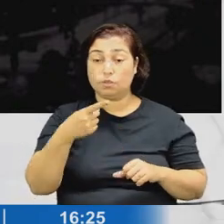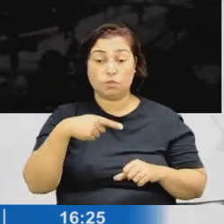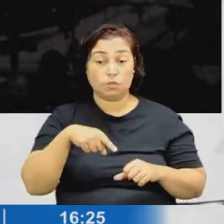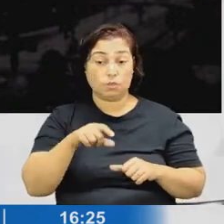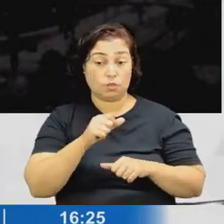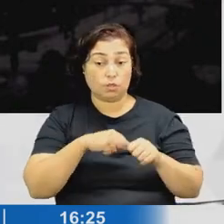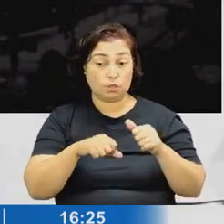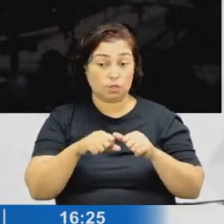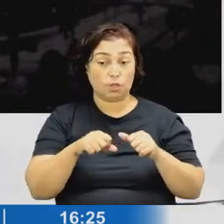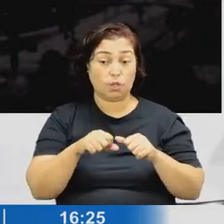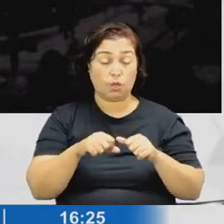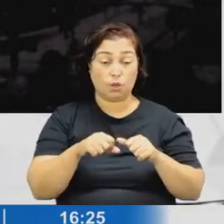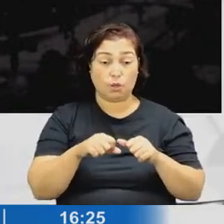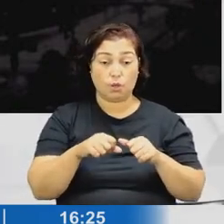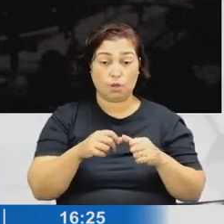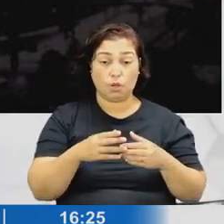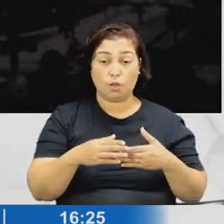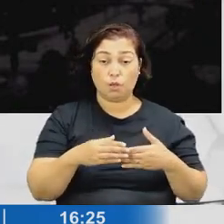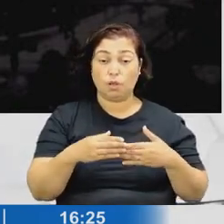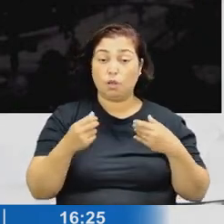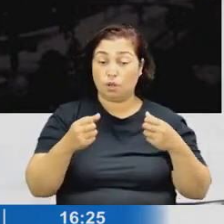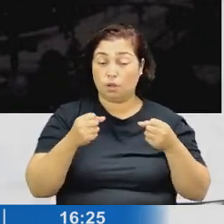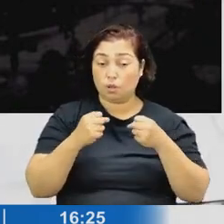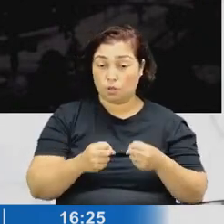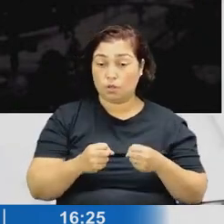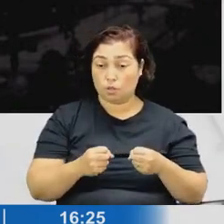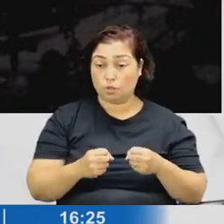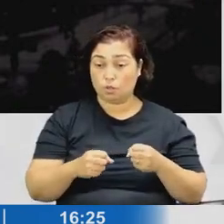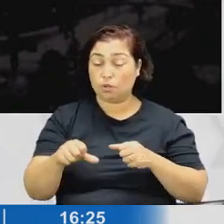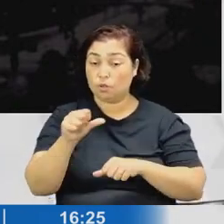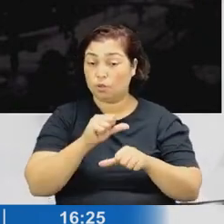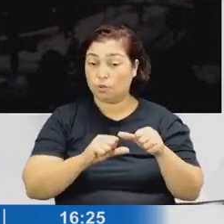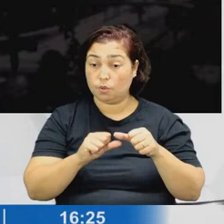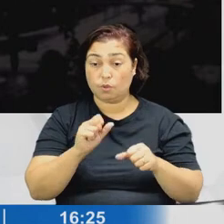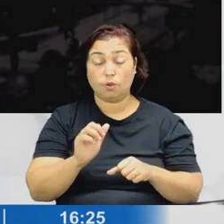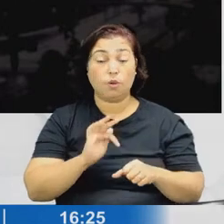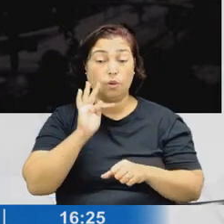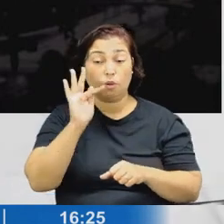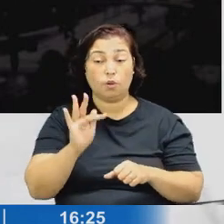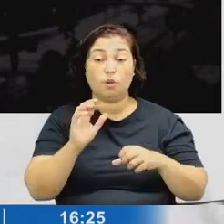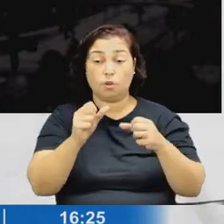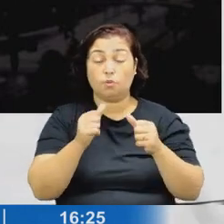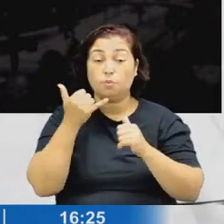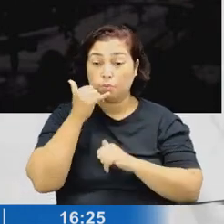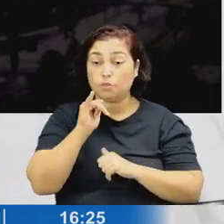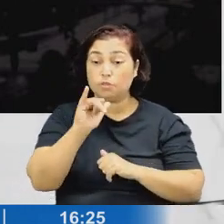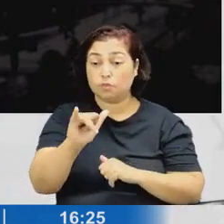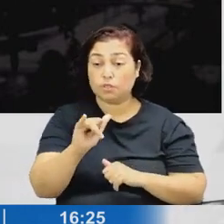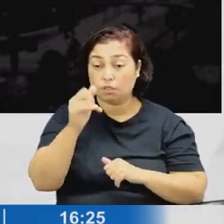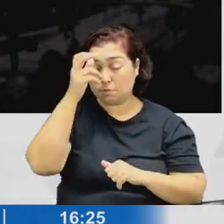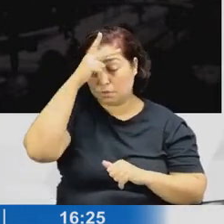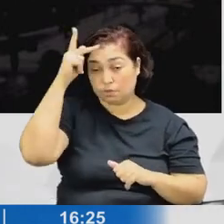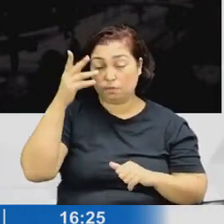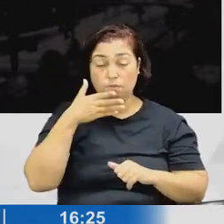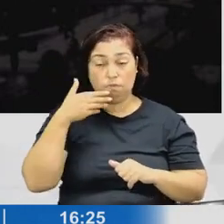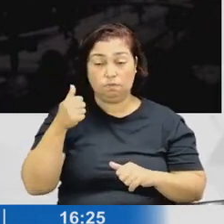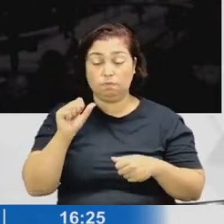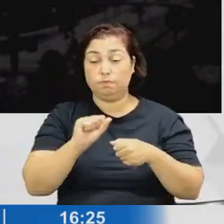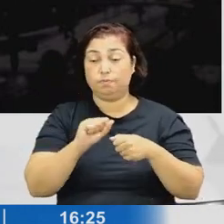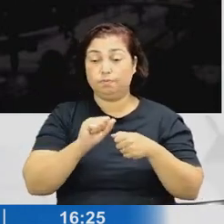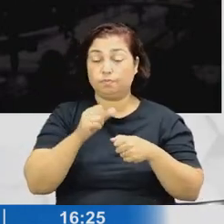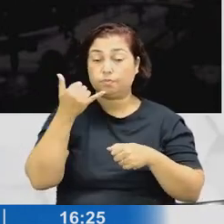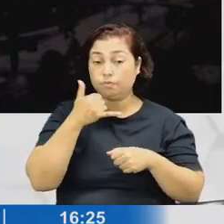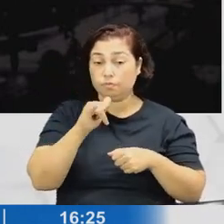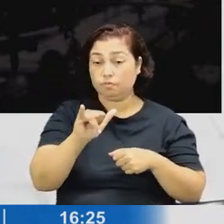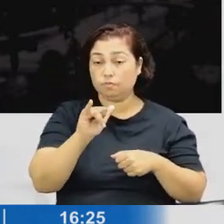Então se tem alguma coisa que você pode controlar que pode ser que mude lá na frente pode avisar para as pessoas é melhor coisa fazer é melhor